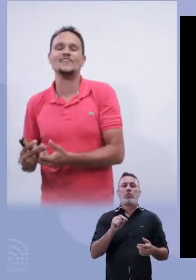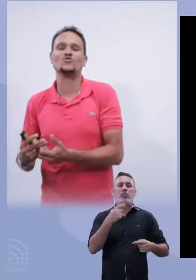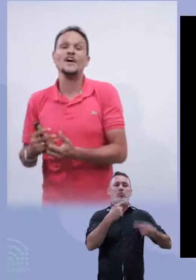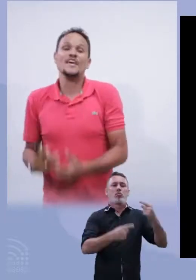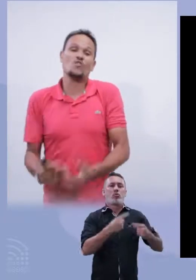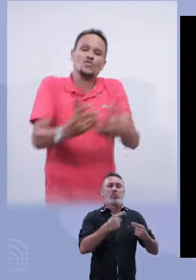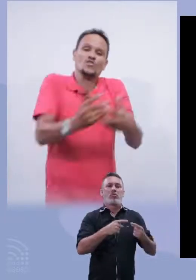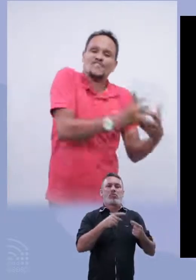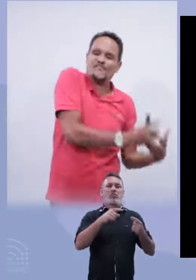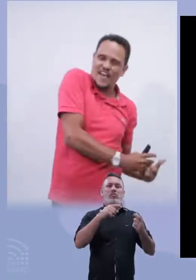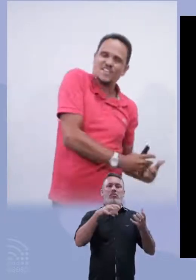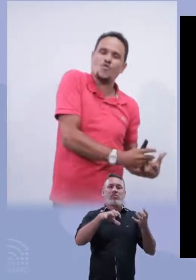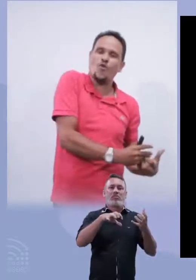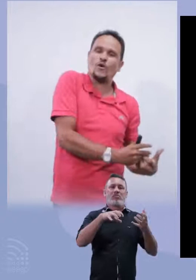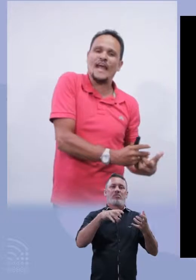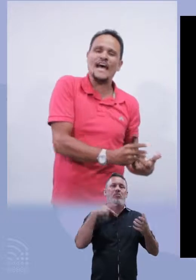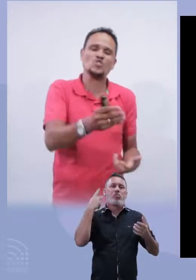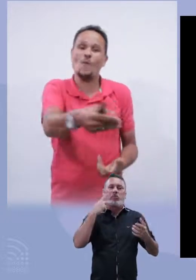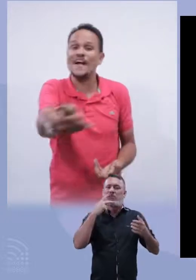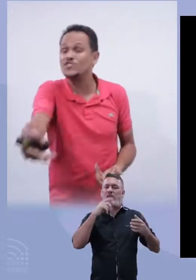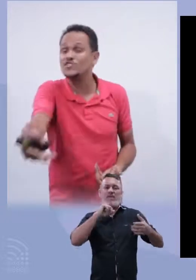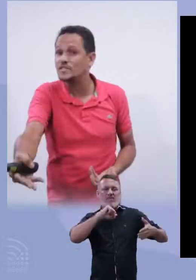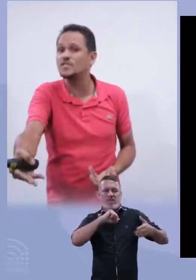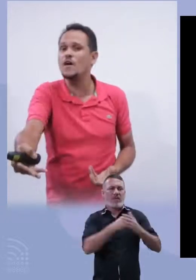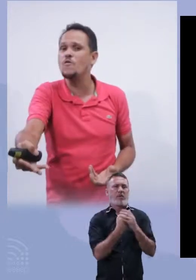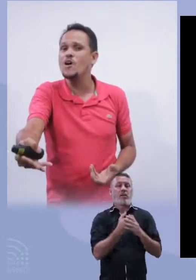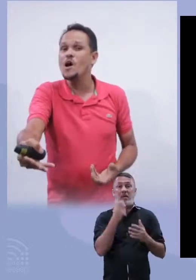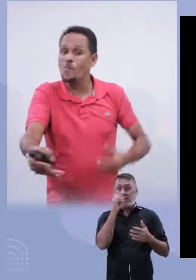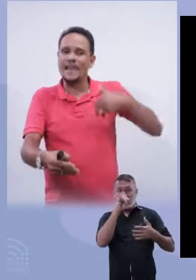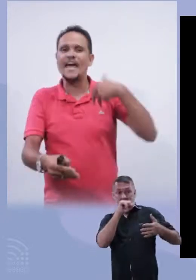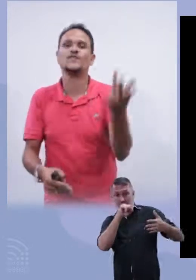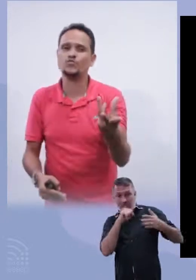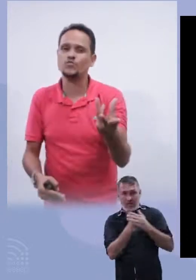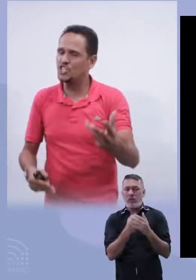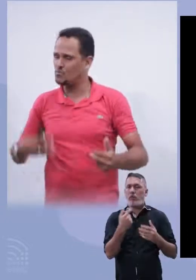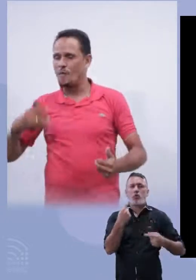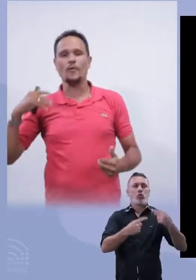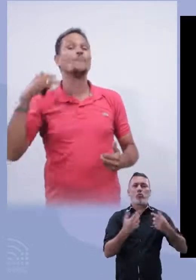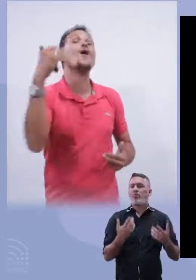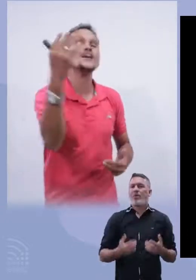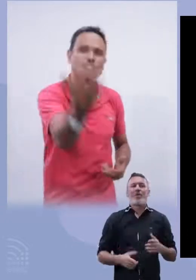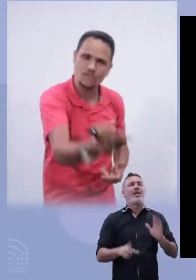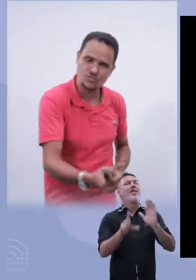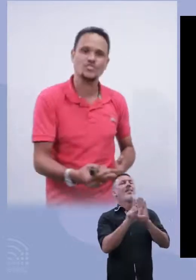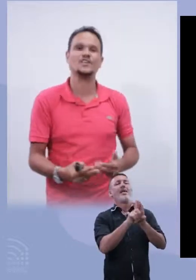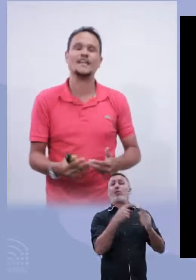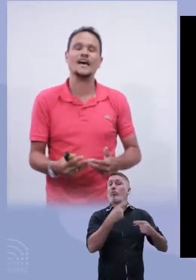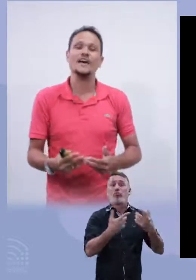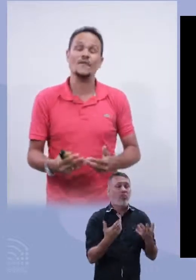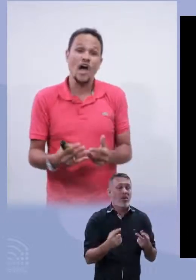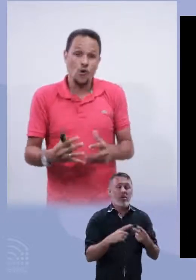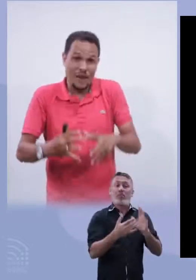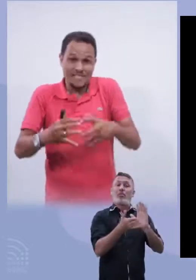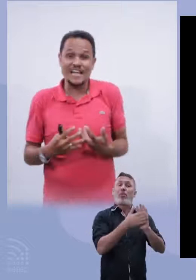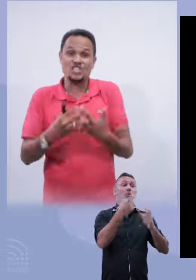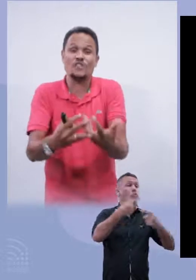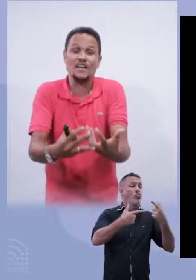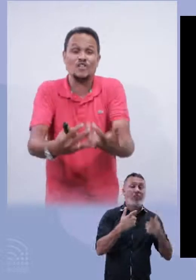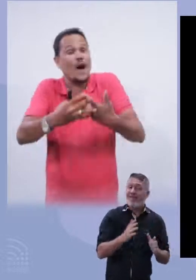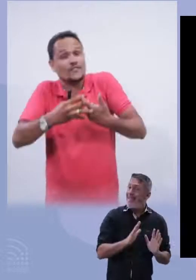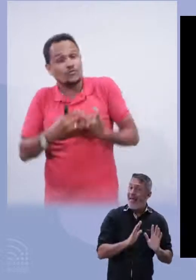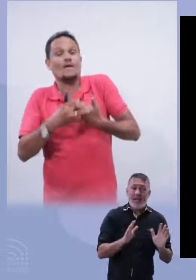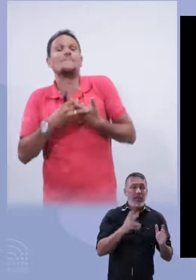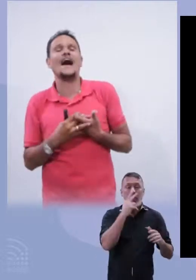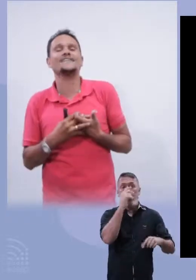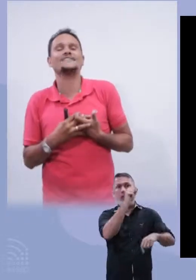do Congresso. E quando se fecha o Congresso, não há discussão. Uma lei não é discutida, uma proposta não é discutida, né? O legislativo